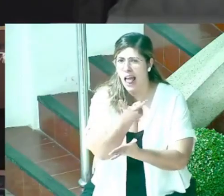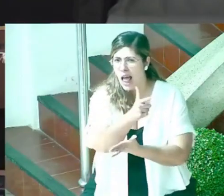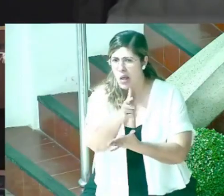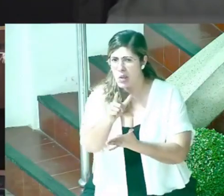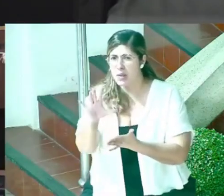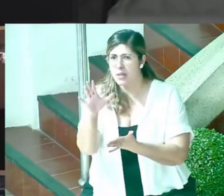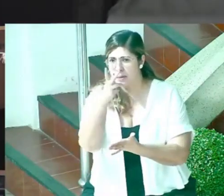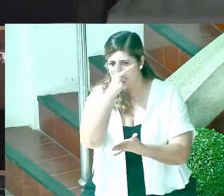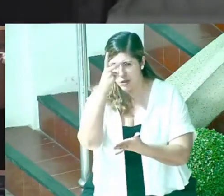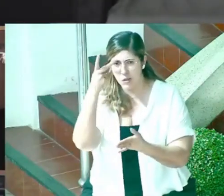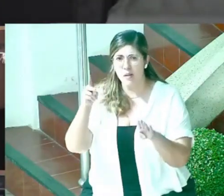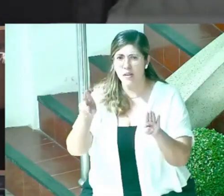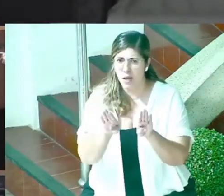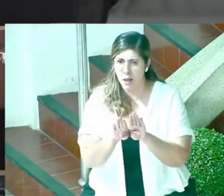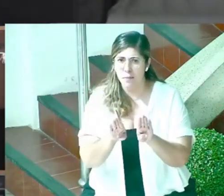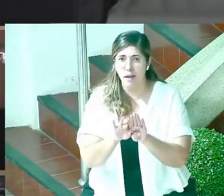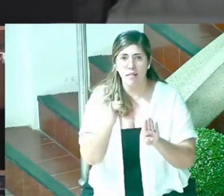Isso